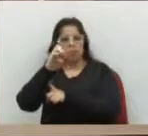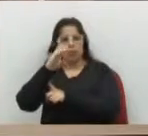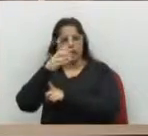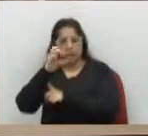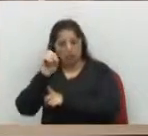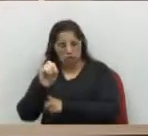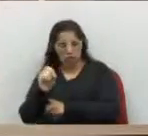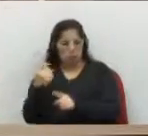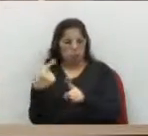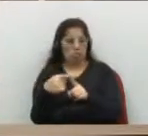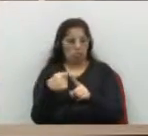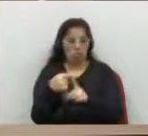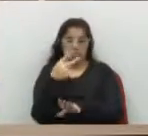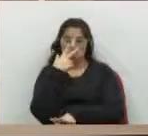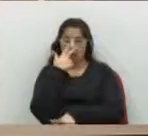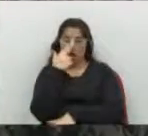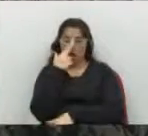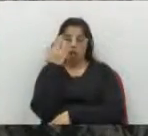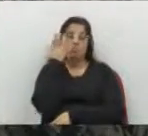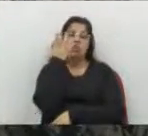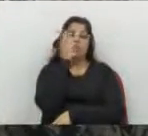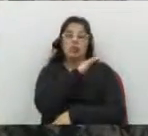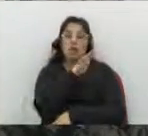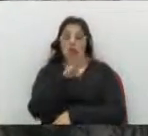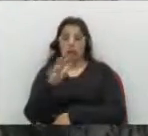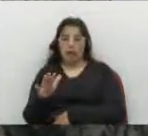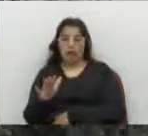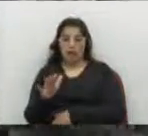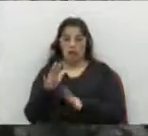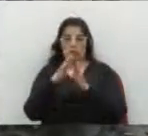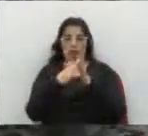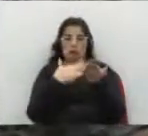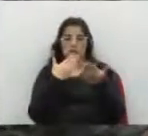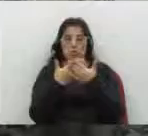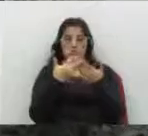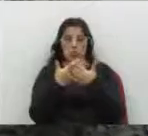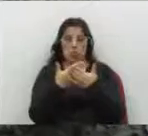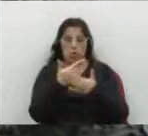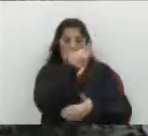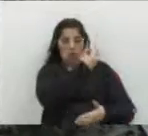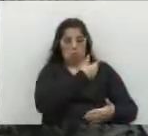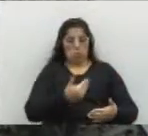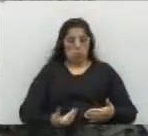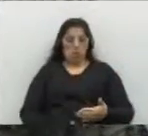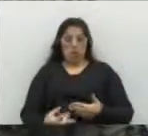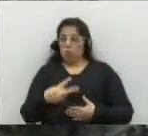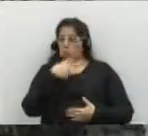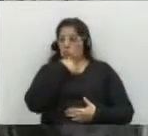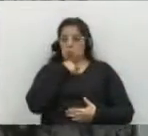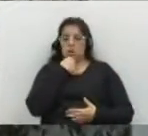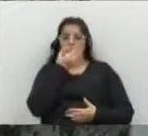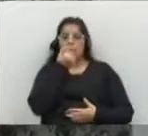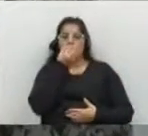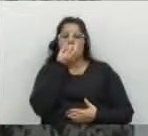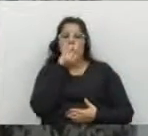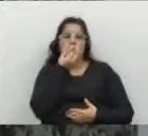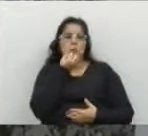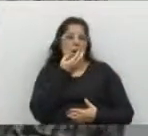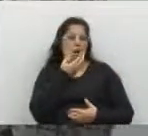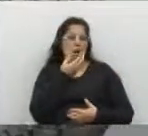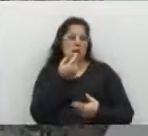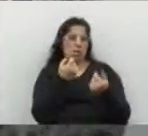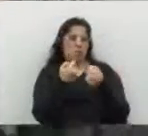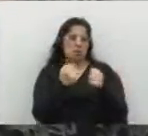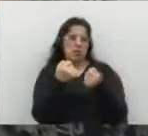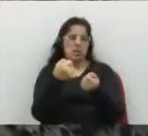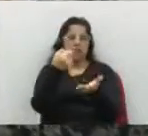escola pública não deve comer bem. É o que eu entendo. Nós temos que pagar bem baratinho.